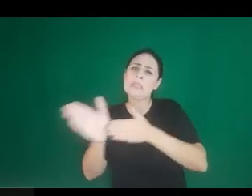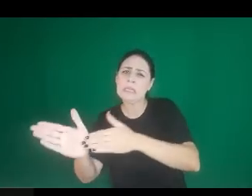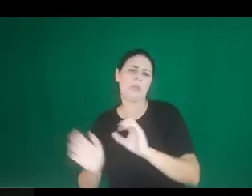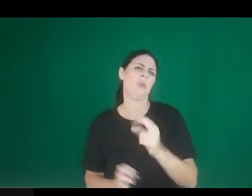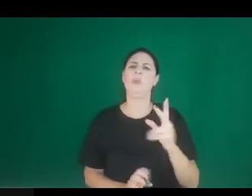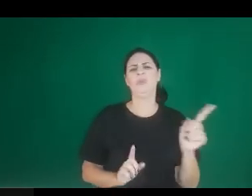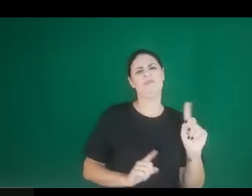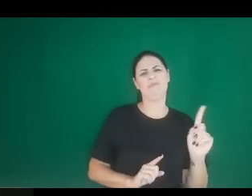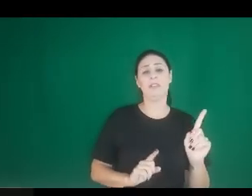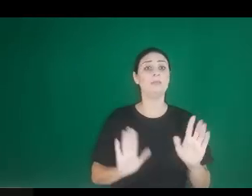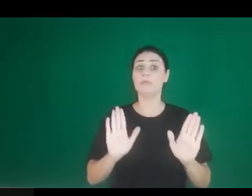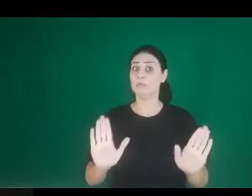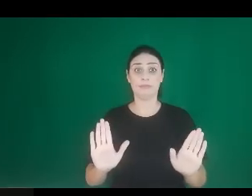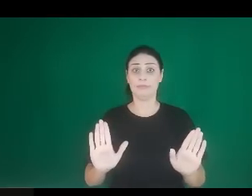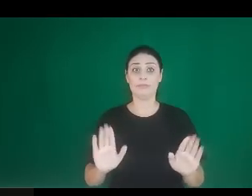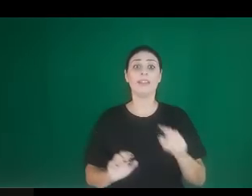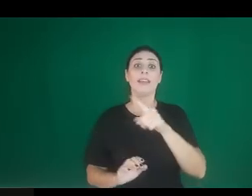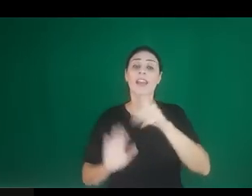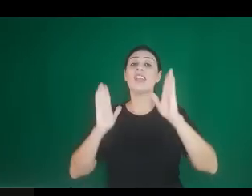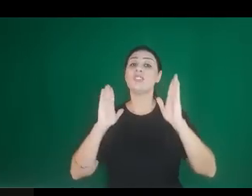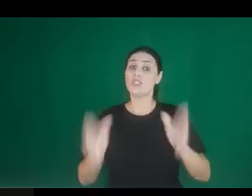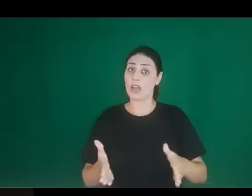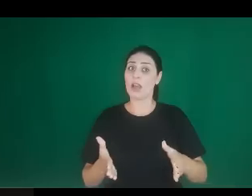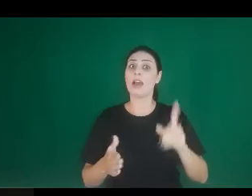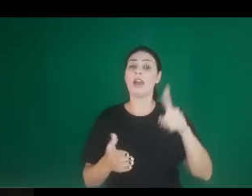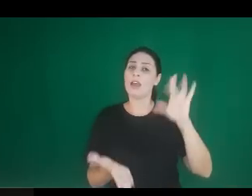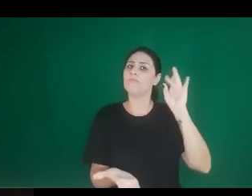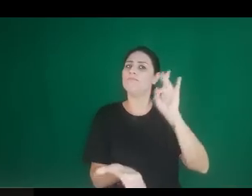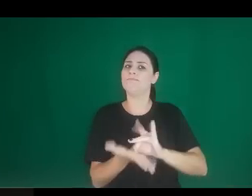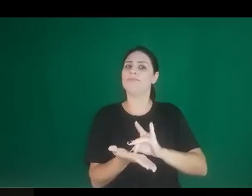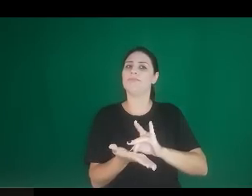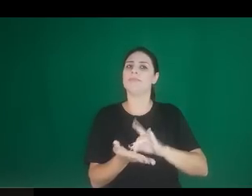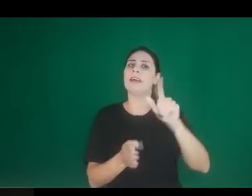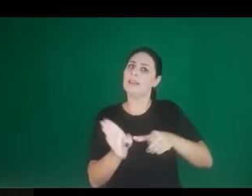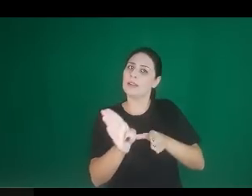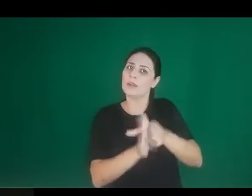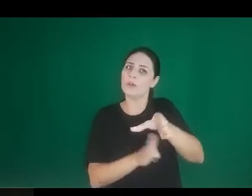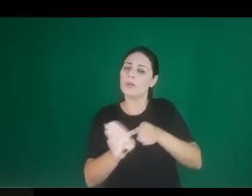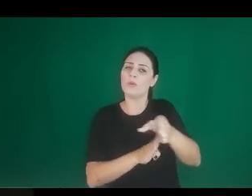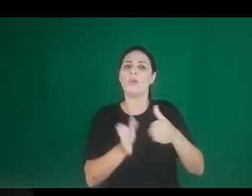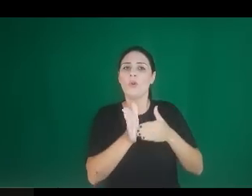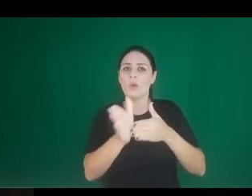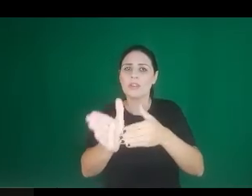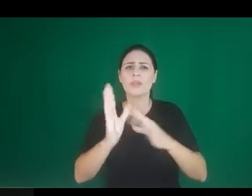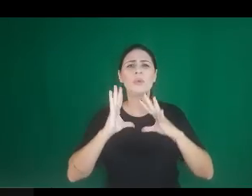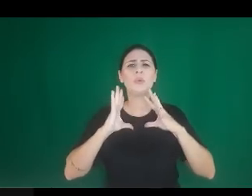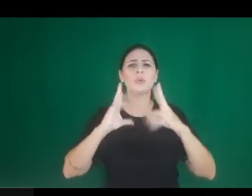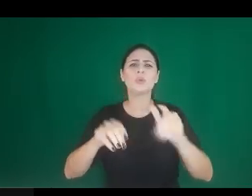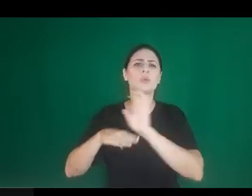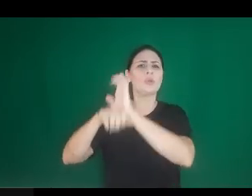ser seguido ou não, né? Ele foi assumido como uma orientação a ser seguida